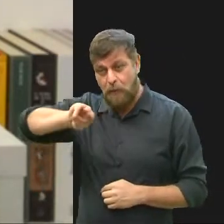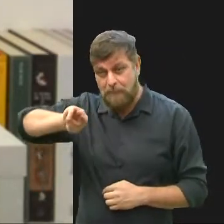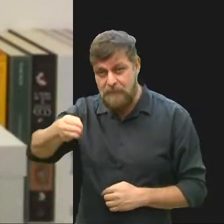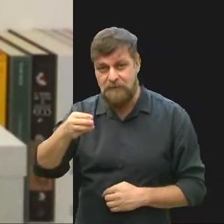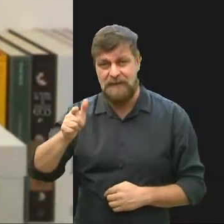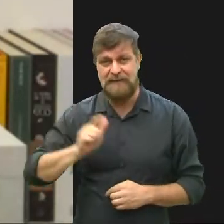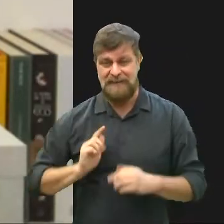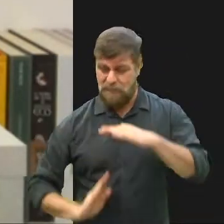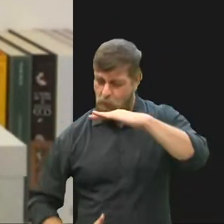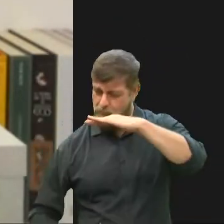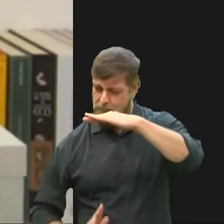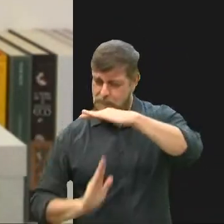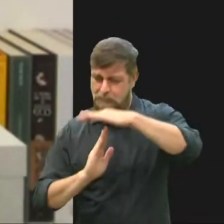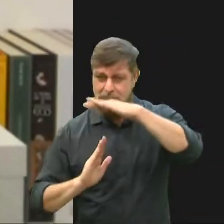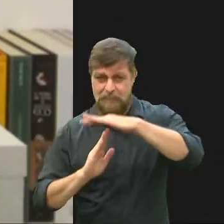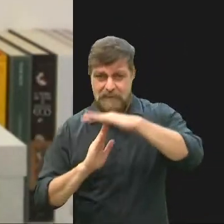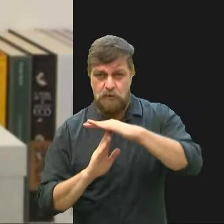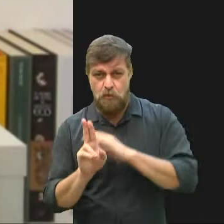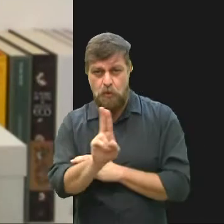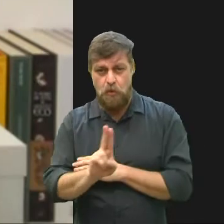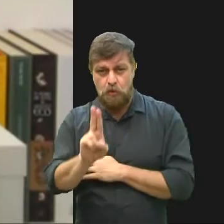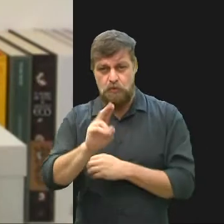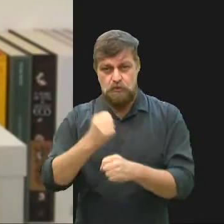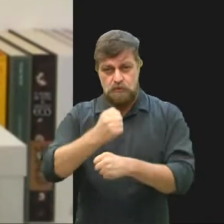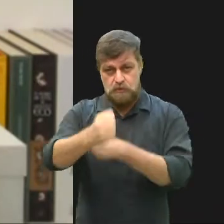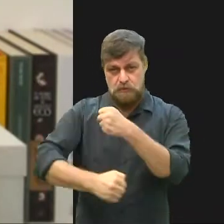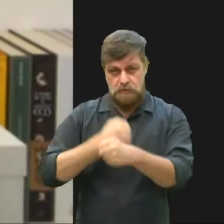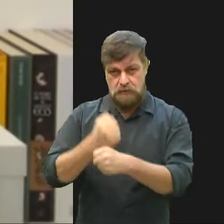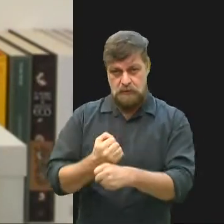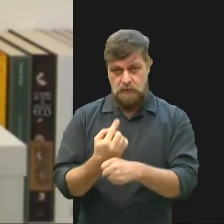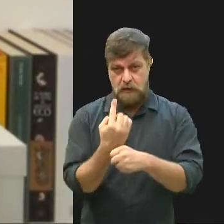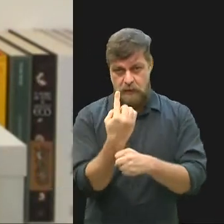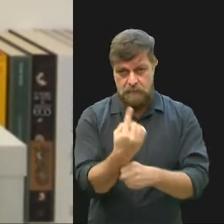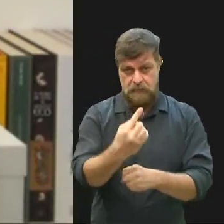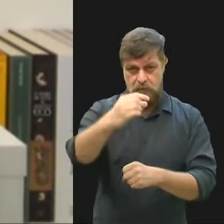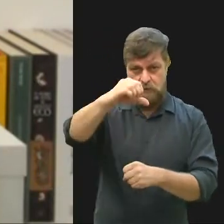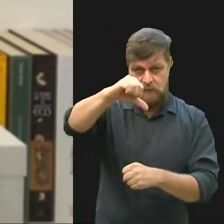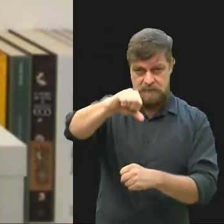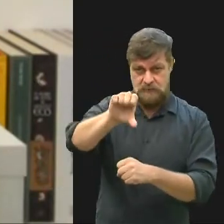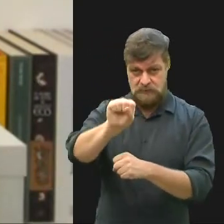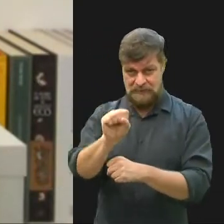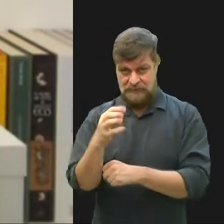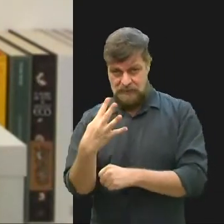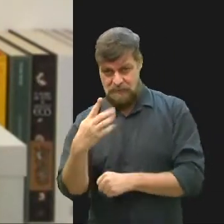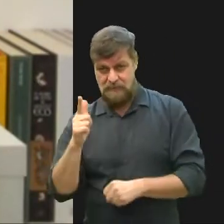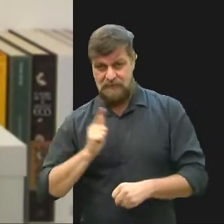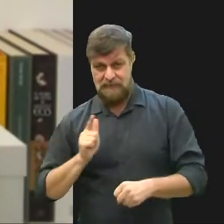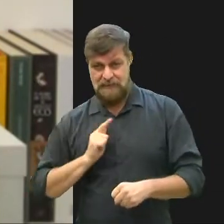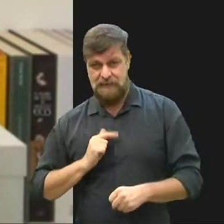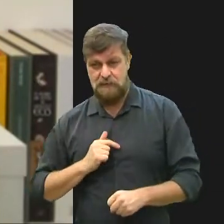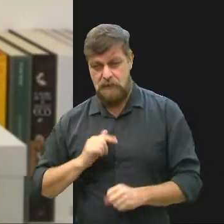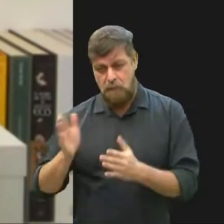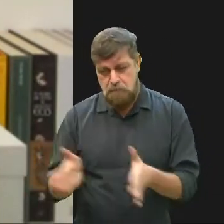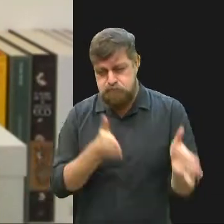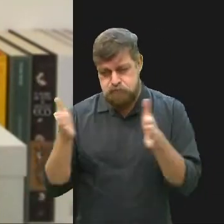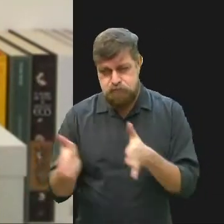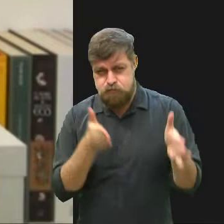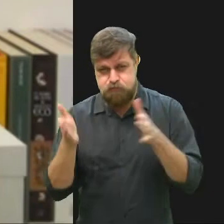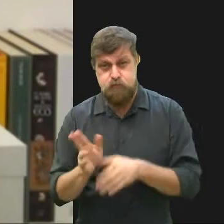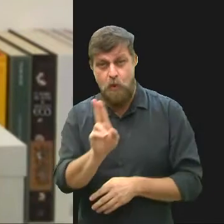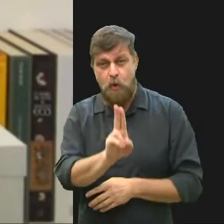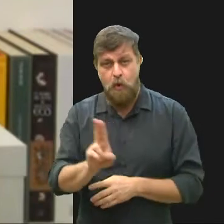havendo um pico na produção e no consumo no ano de 1984, atingindo então uma produção e um consumo